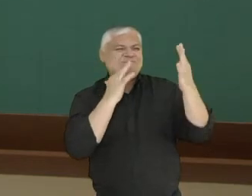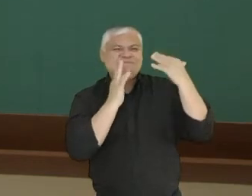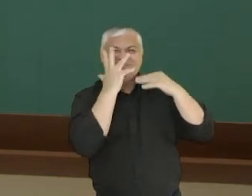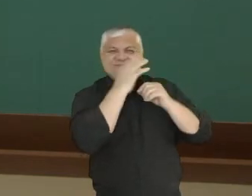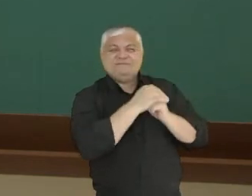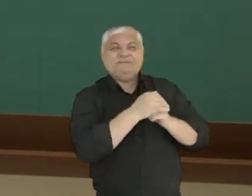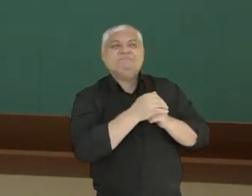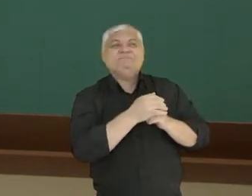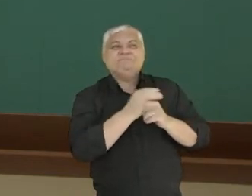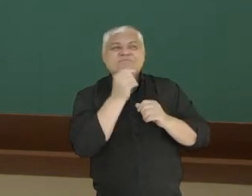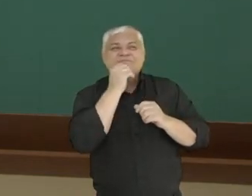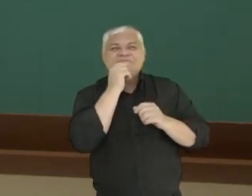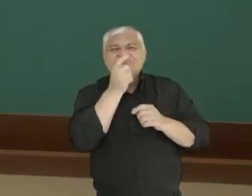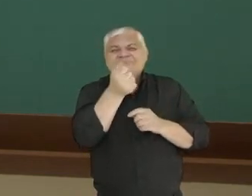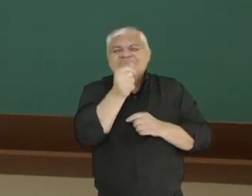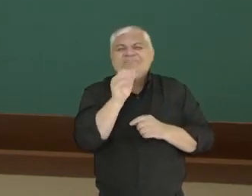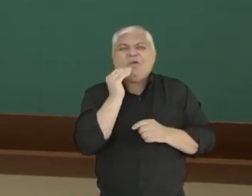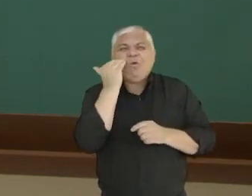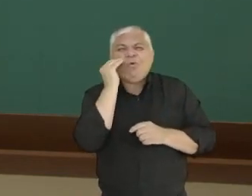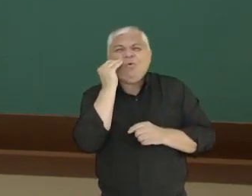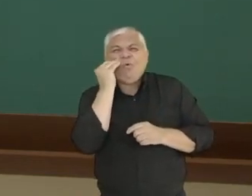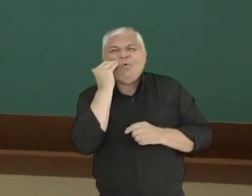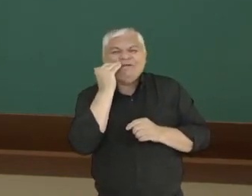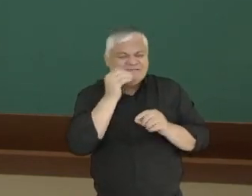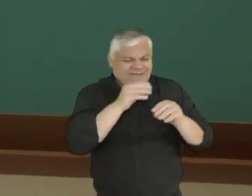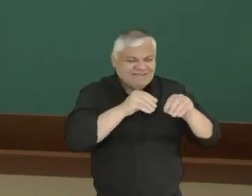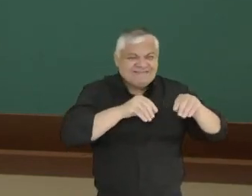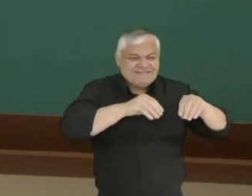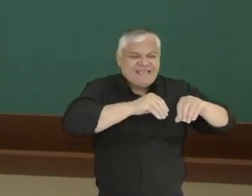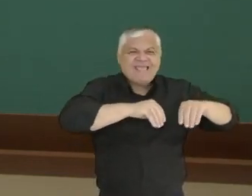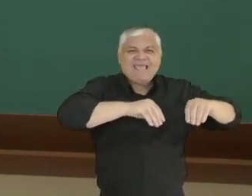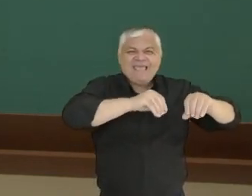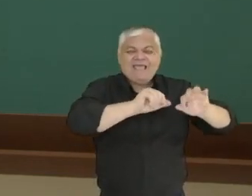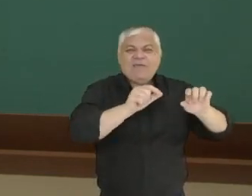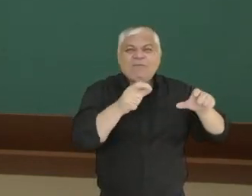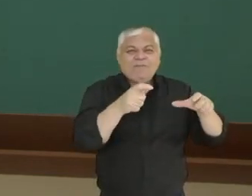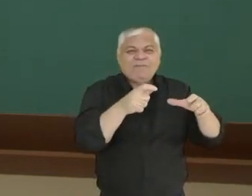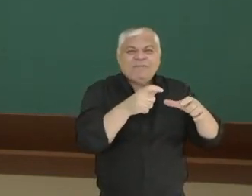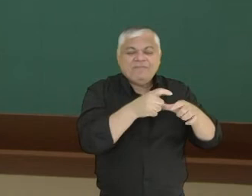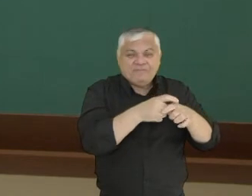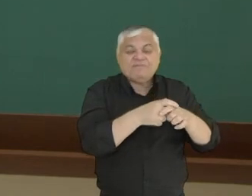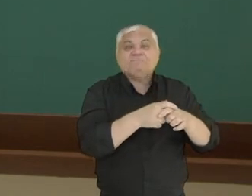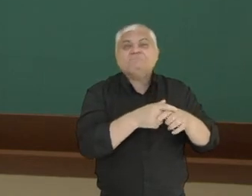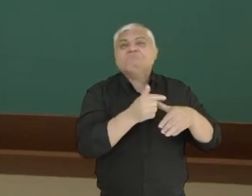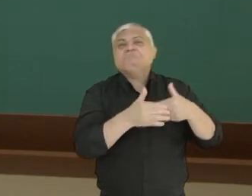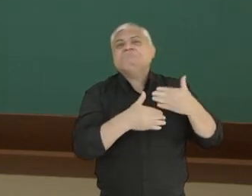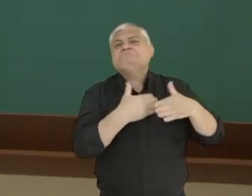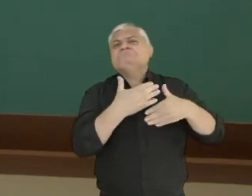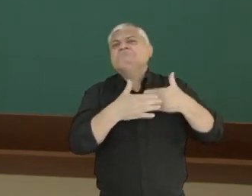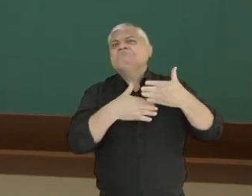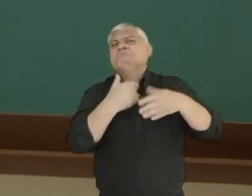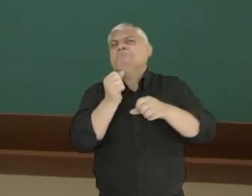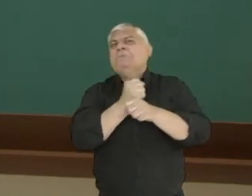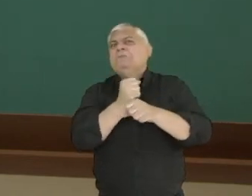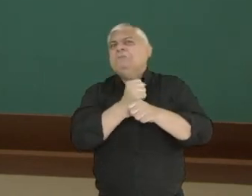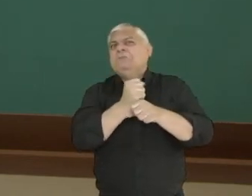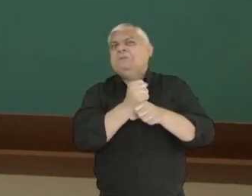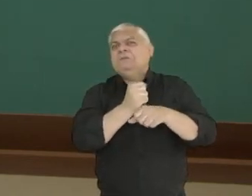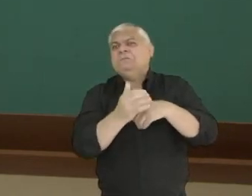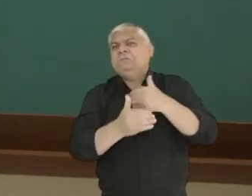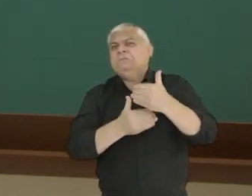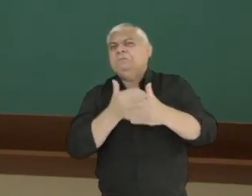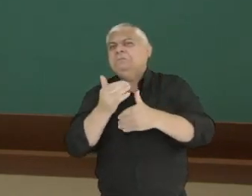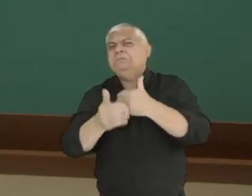áreas que estão com tons de roxo representam áreas que foram devastadas. E ao realizarmos esse